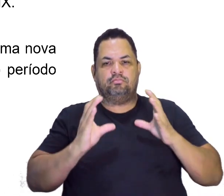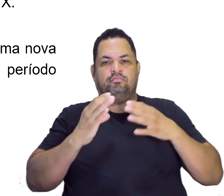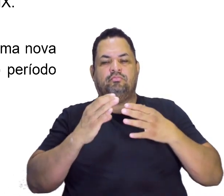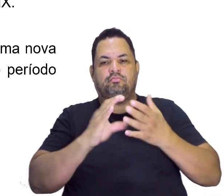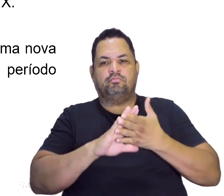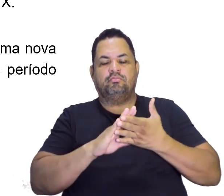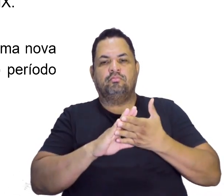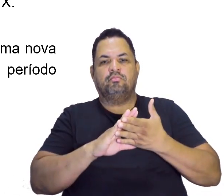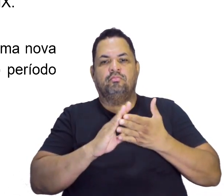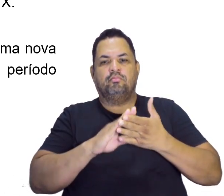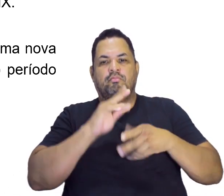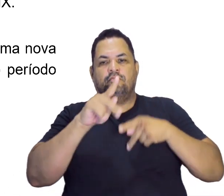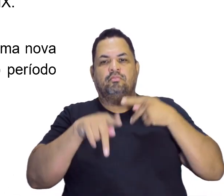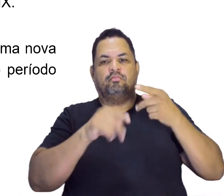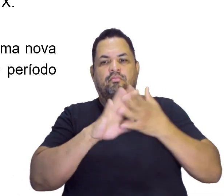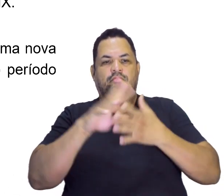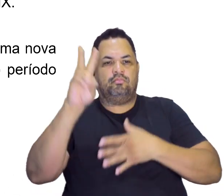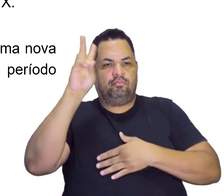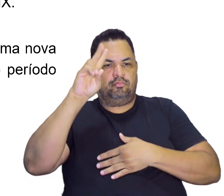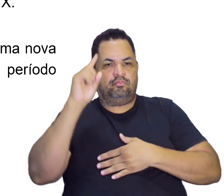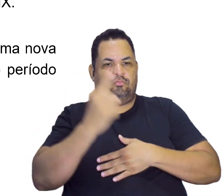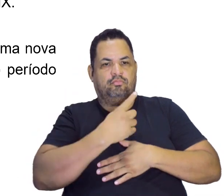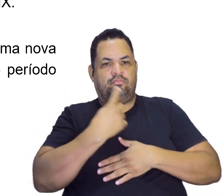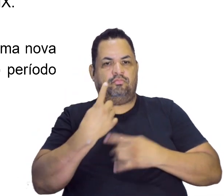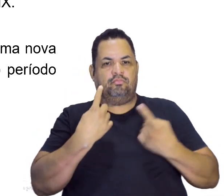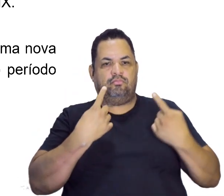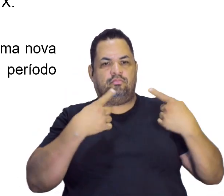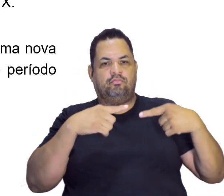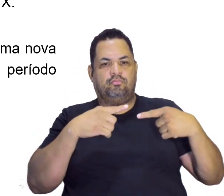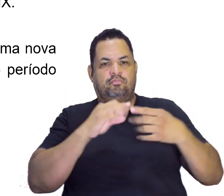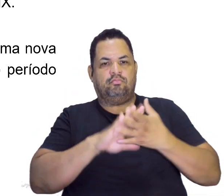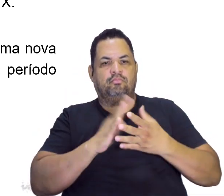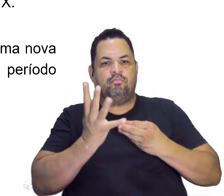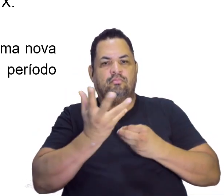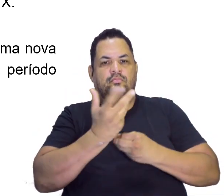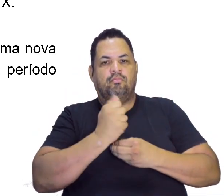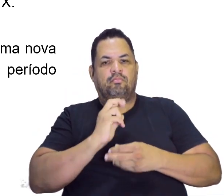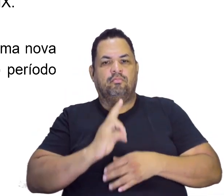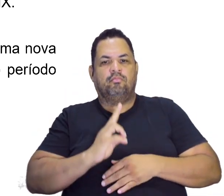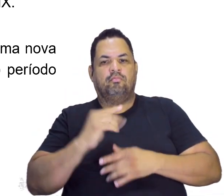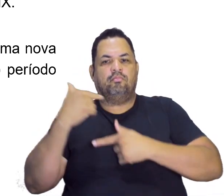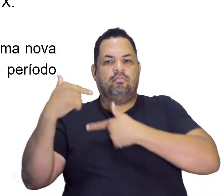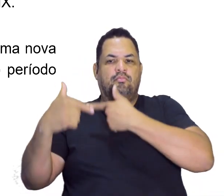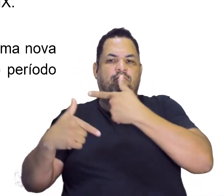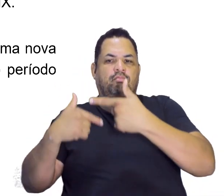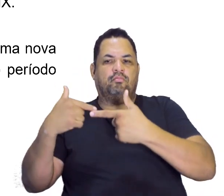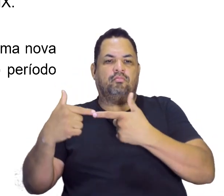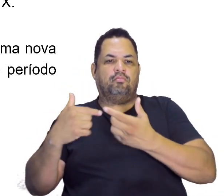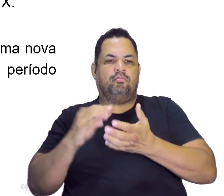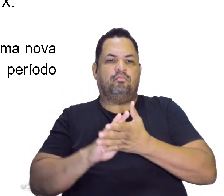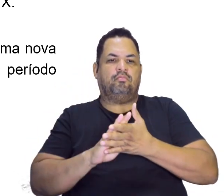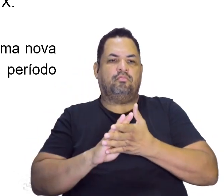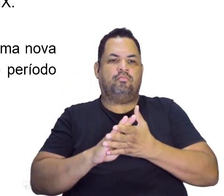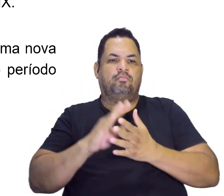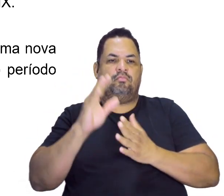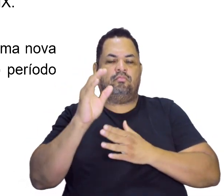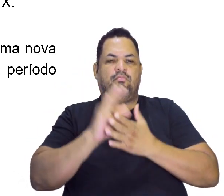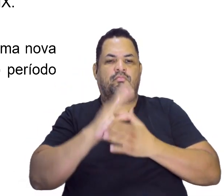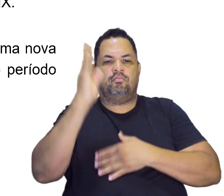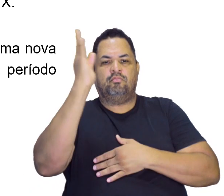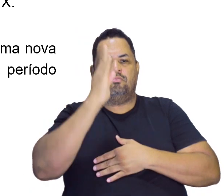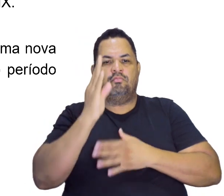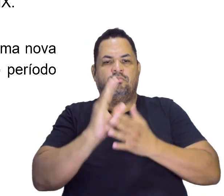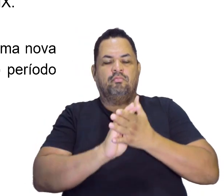coletiva pública na história de nosso país, contrariando a arte conservadora tradicional predominante